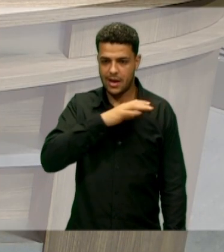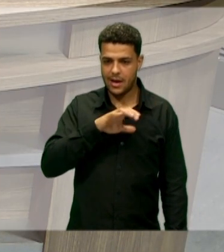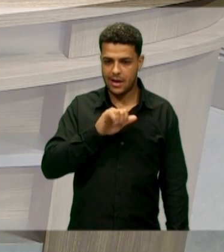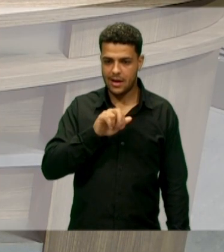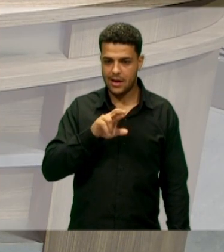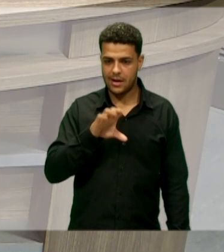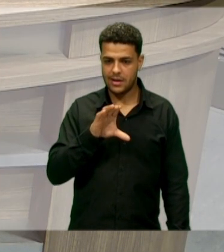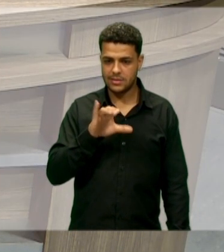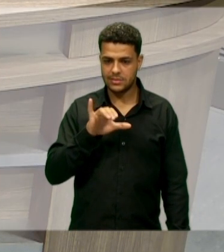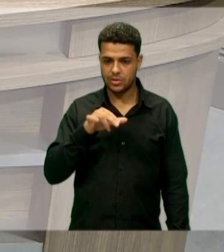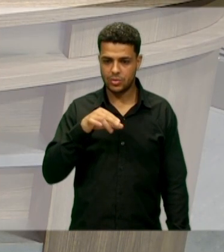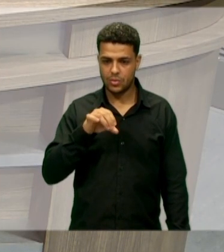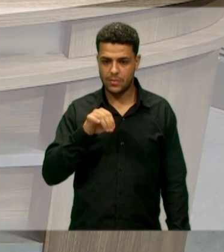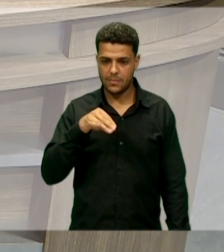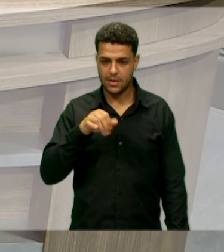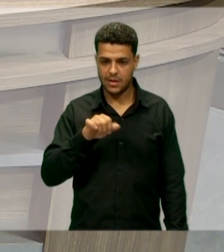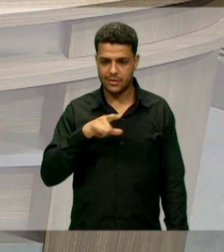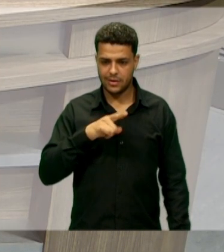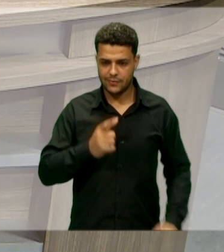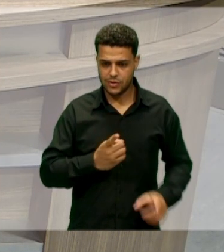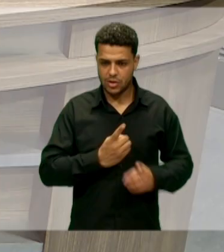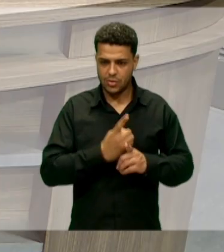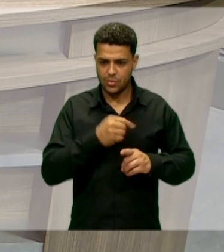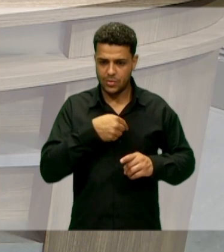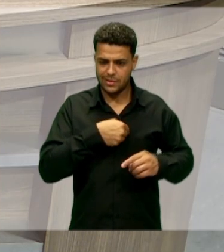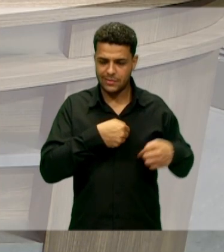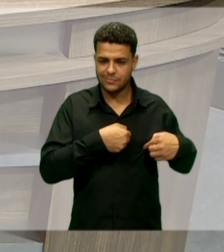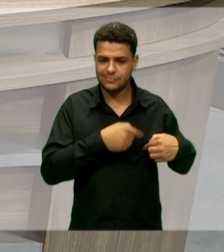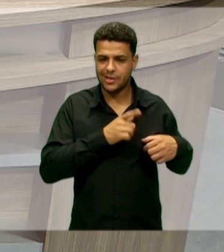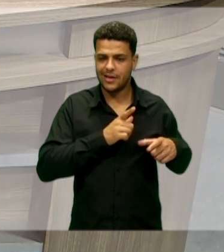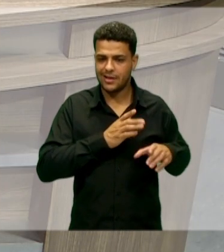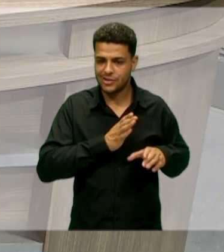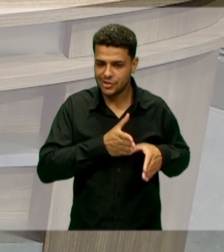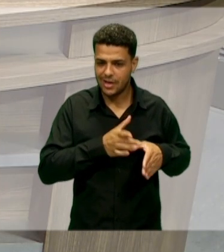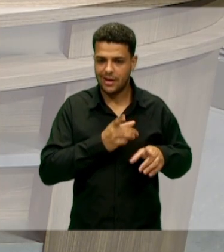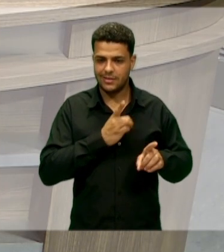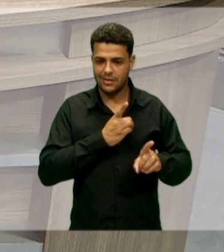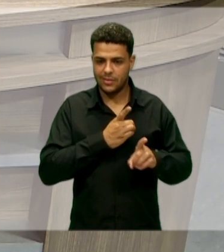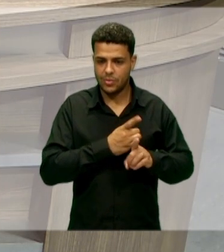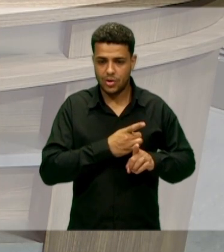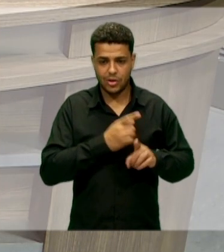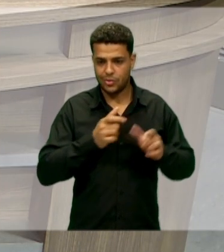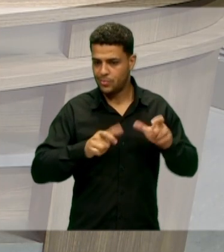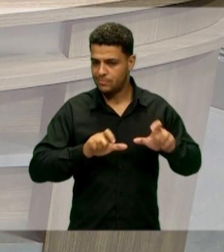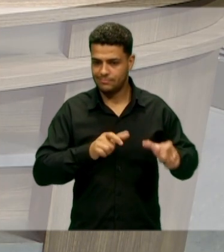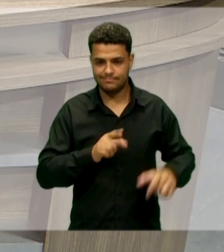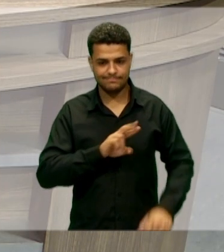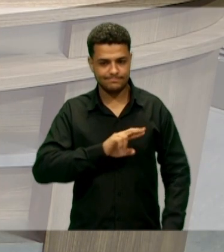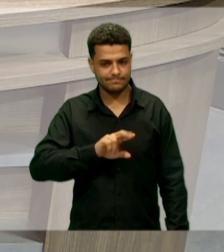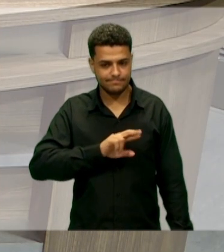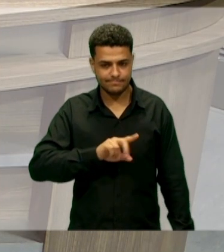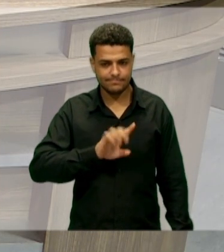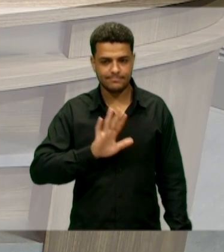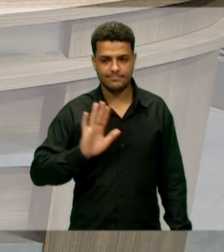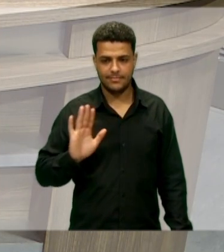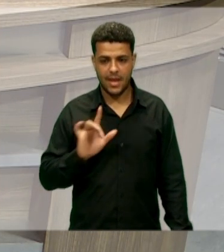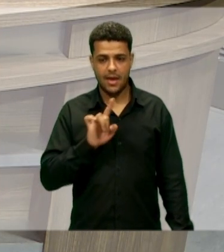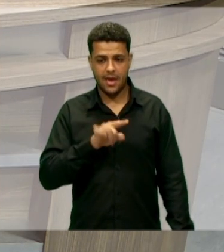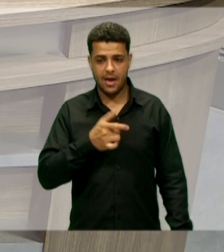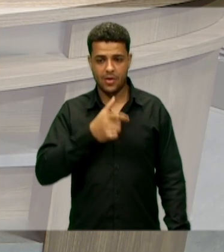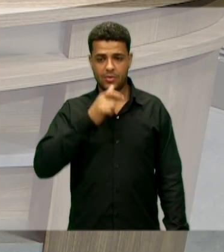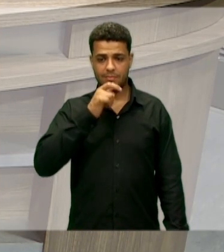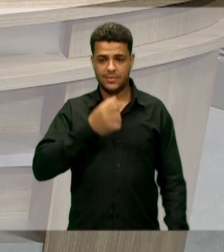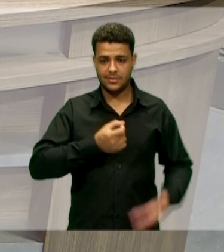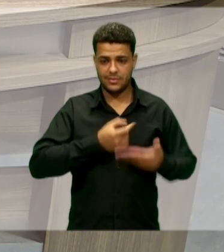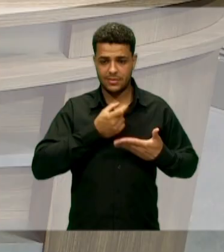que quando você detecta algumas dessas mutações condutoras iniciais, você já tem tratamento que não é uma quimioterapia. É um medicamento, é